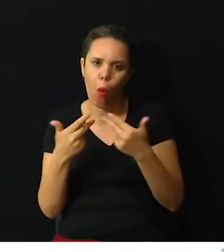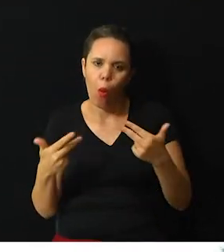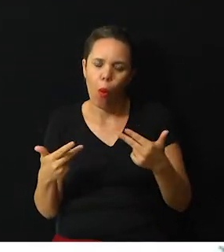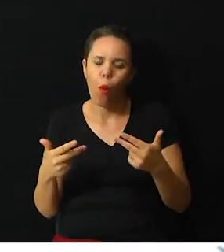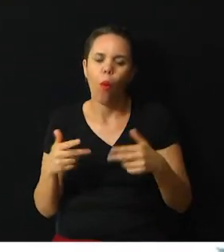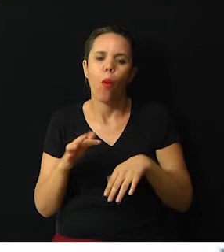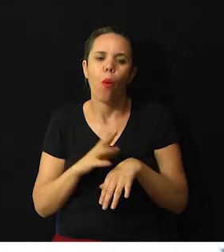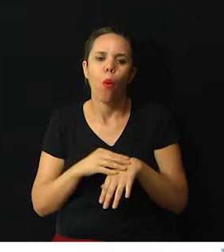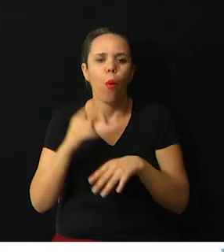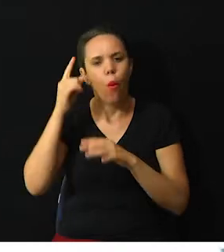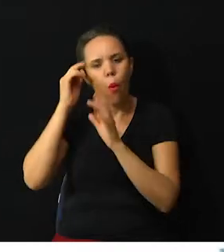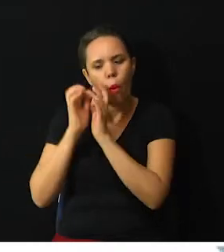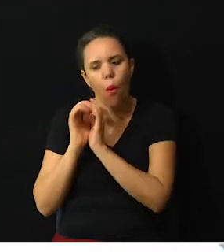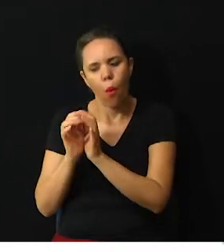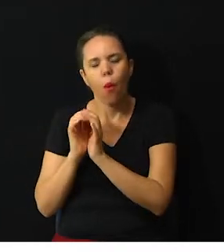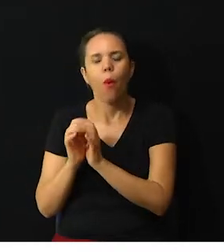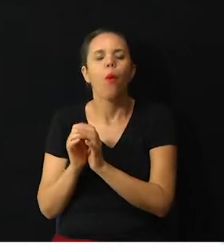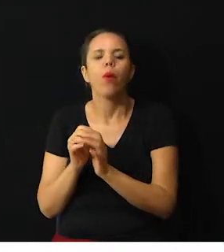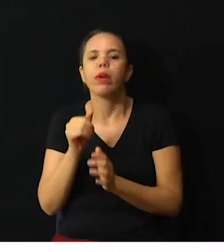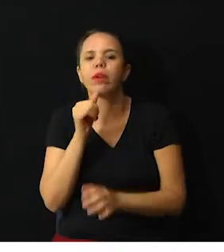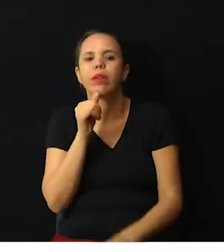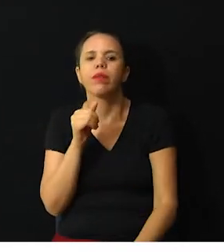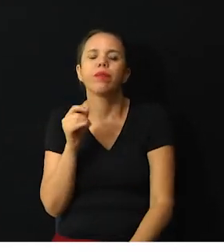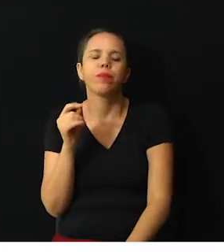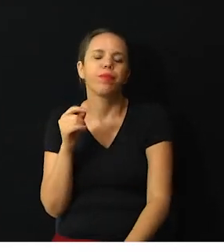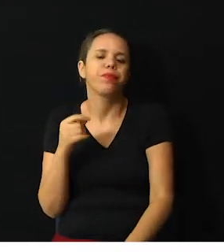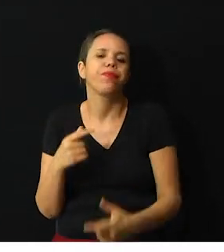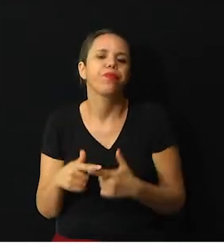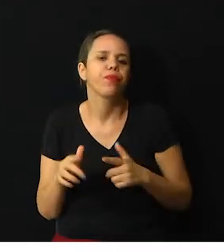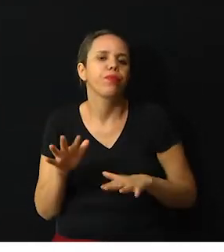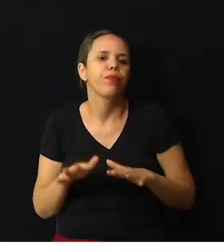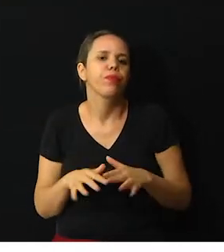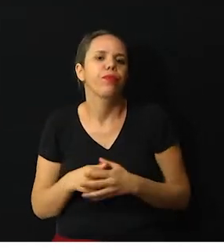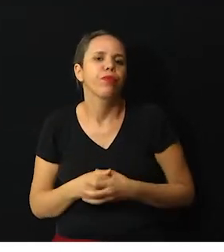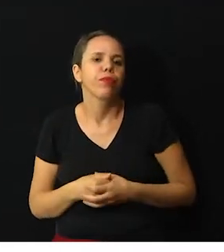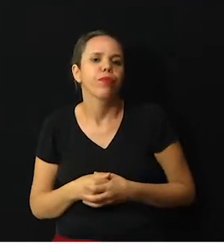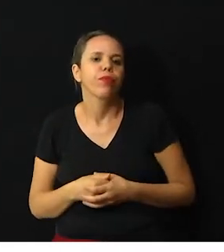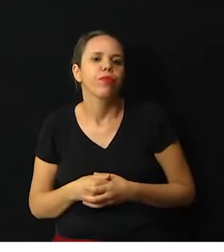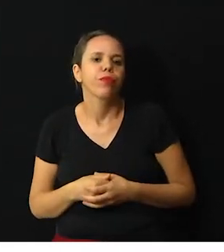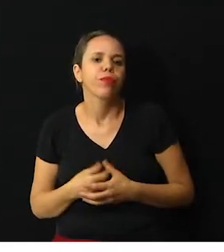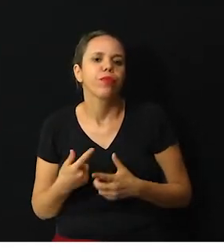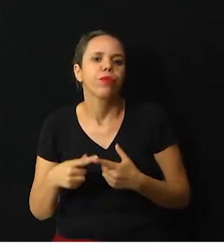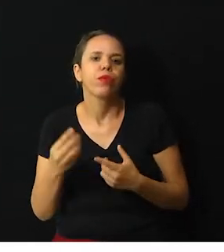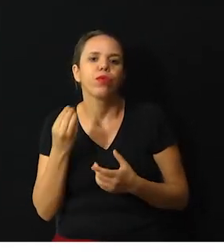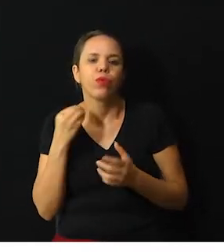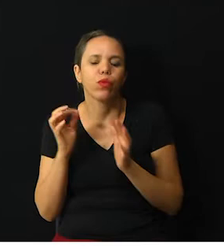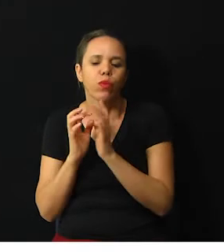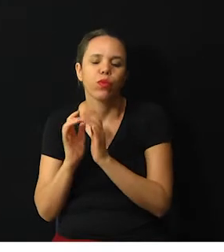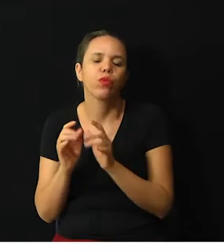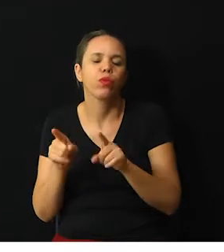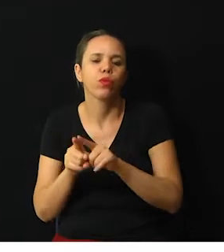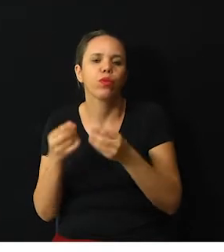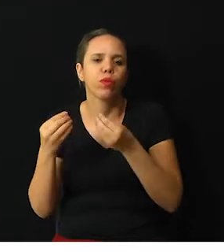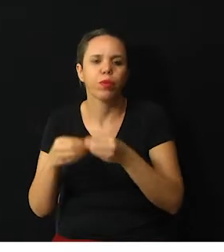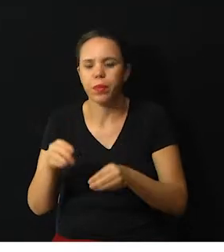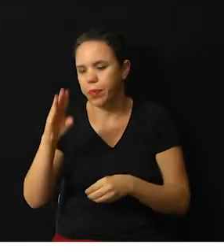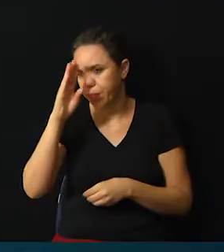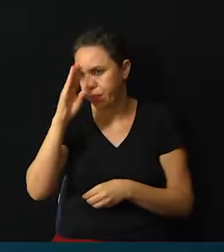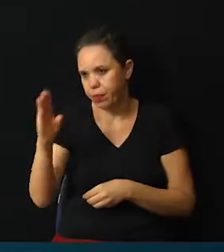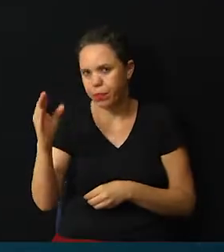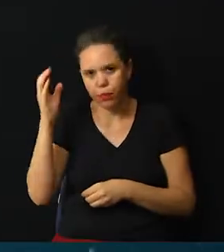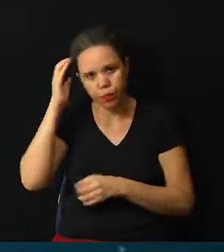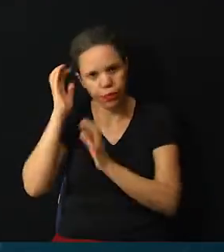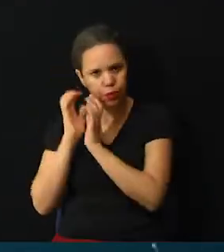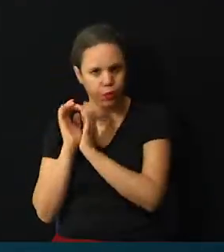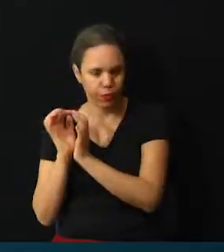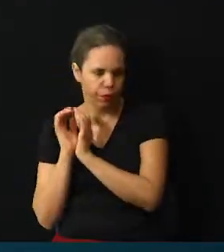de doenças neurológicas, que são as doenças, estão dentro das doenças neurodegenerativas, e elas afetam